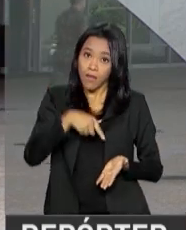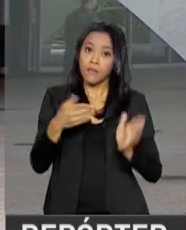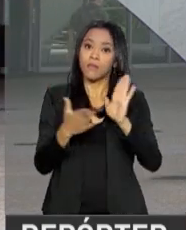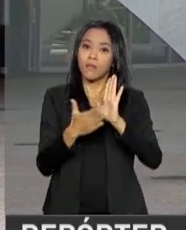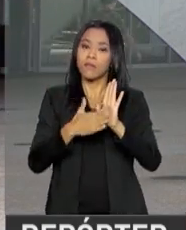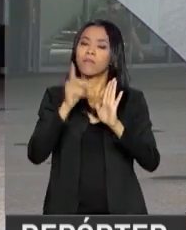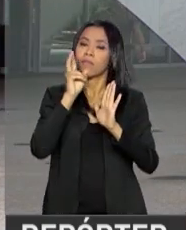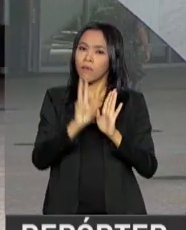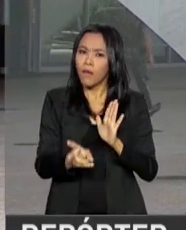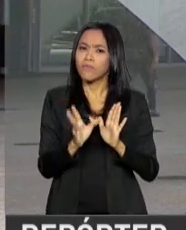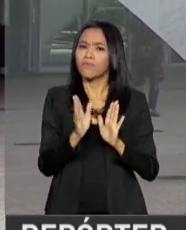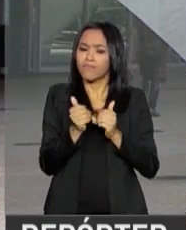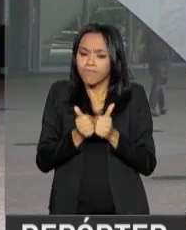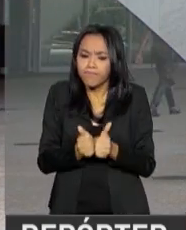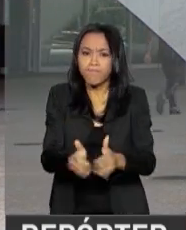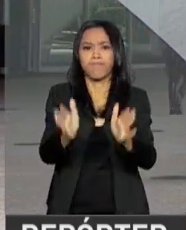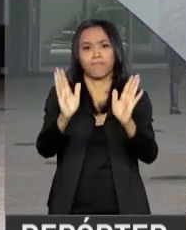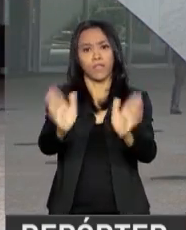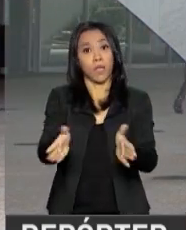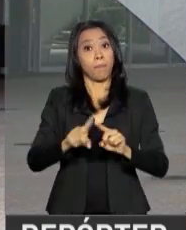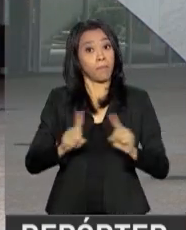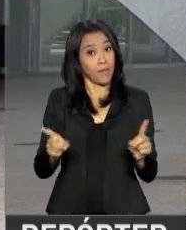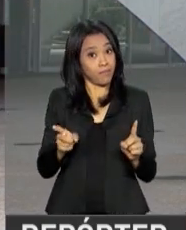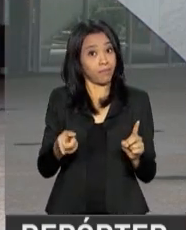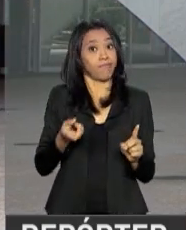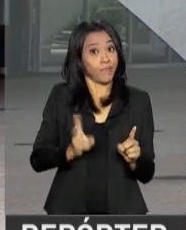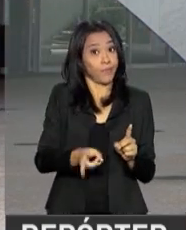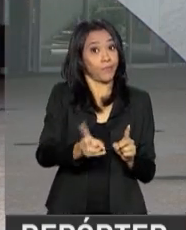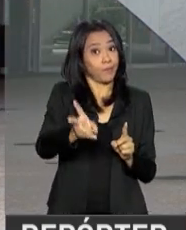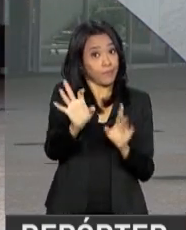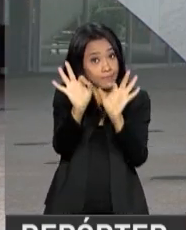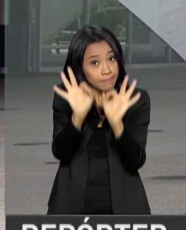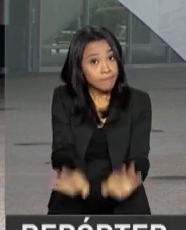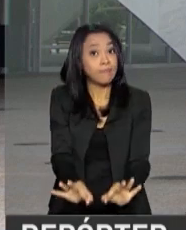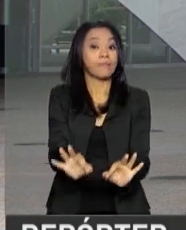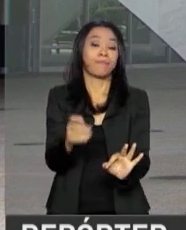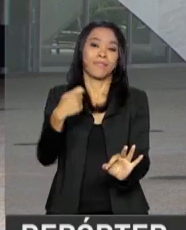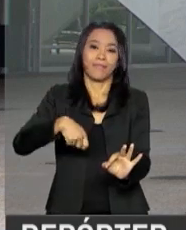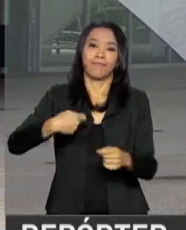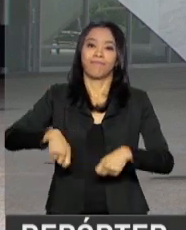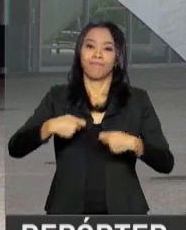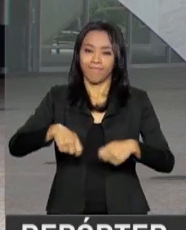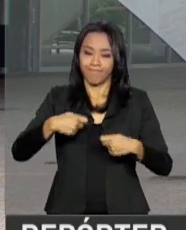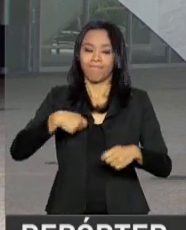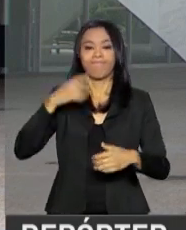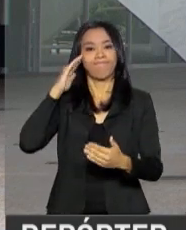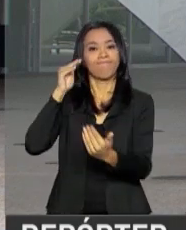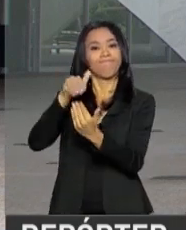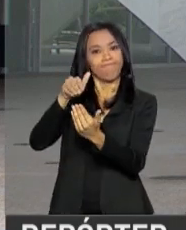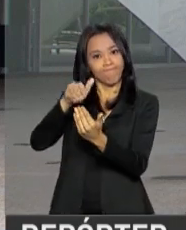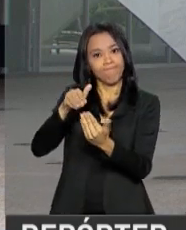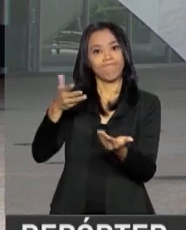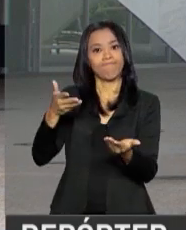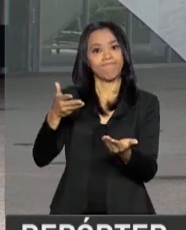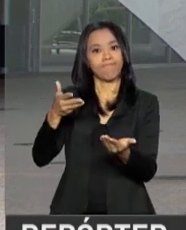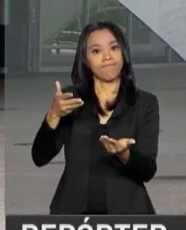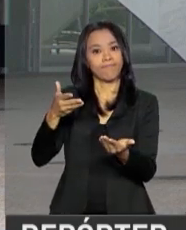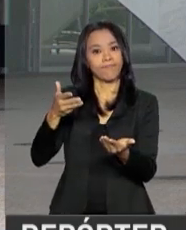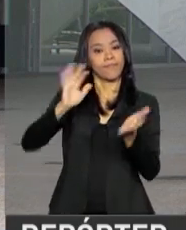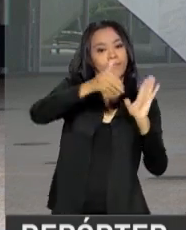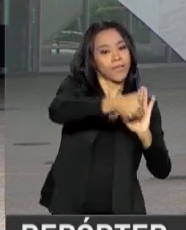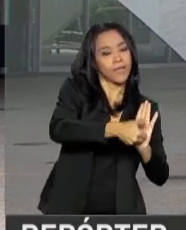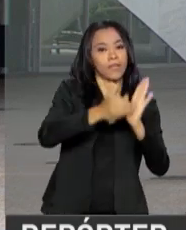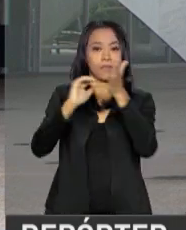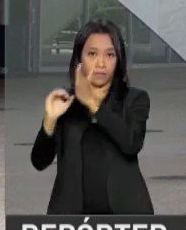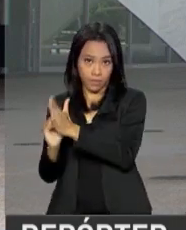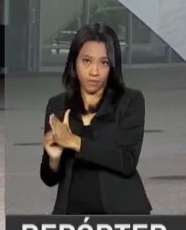a vigorar imediatamente, mas para continuar valendo, precisava do aval do Congresso na Câmara e